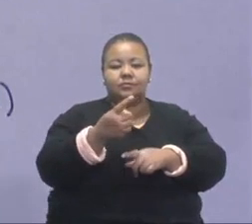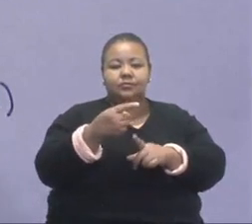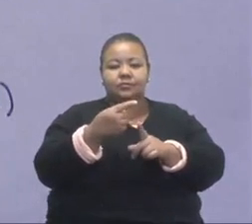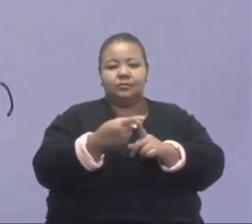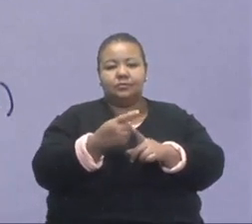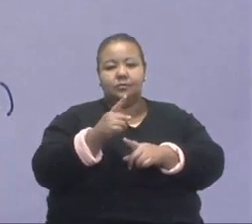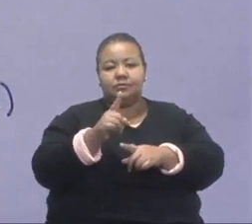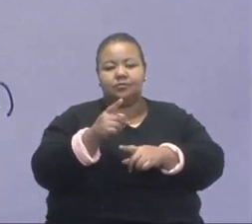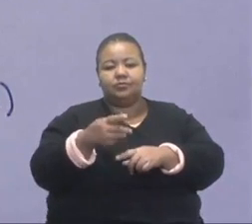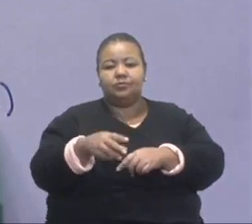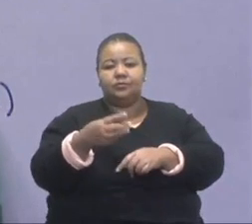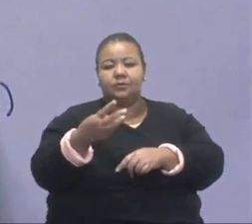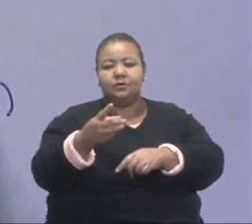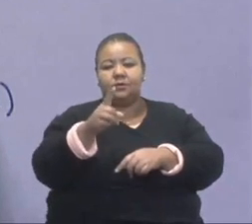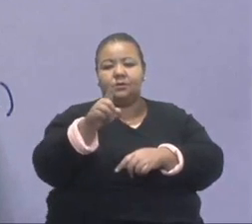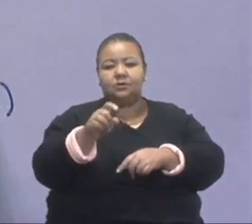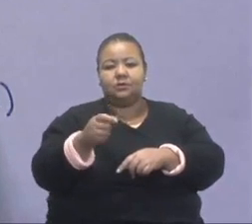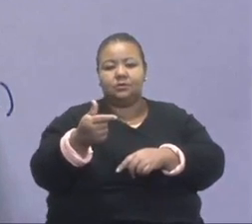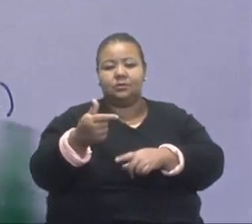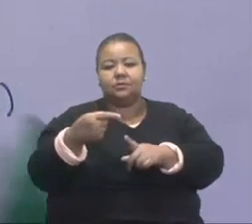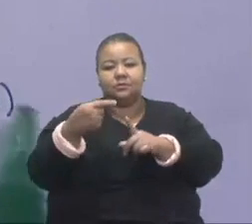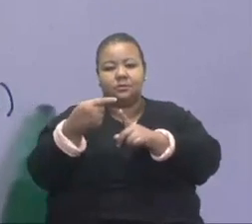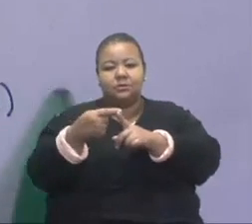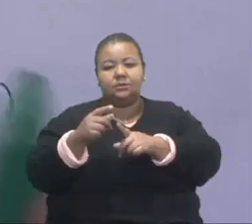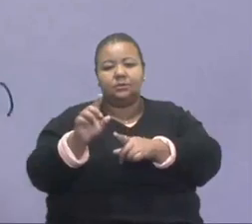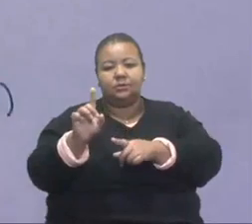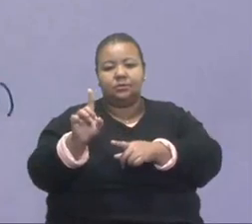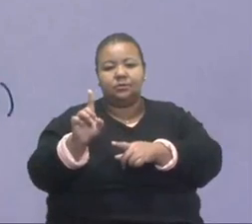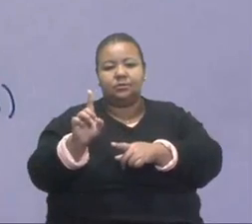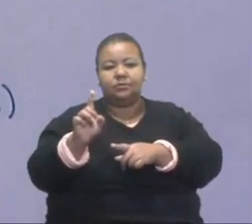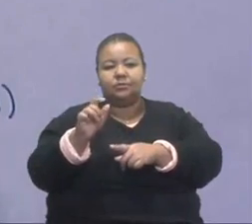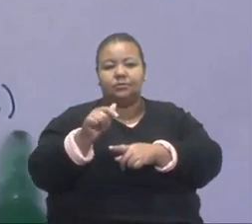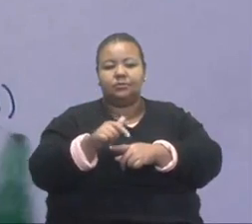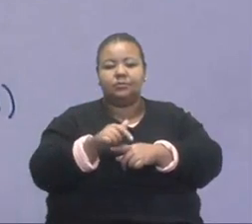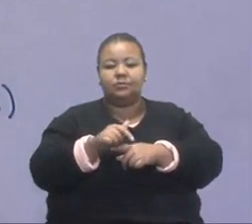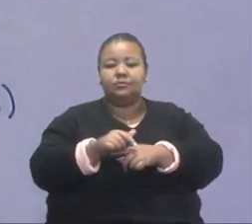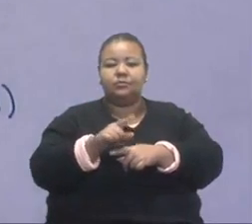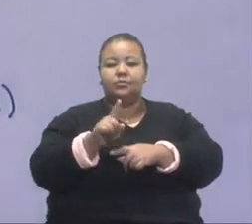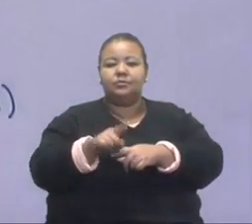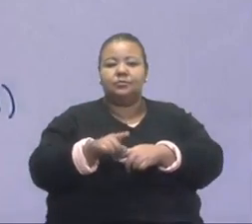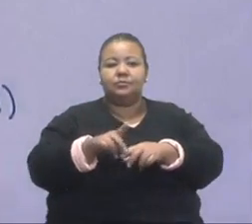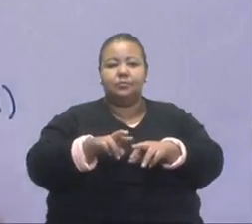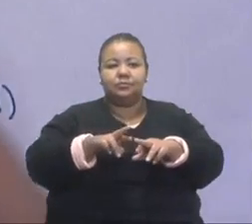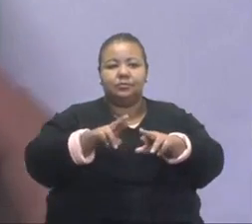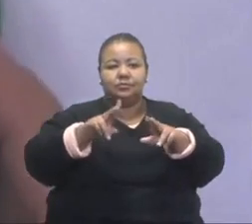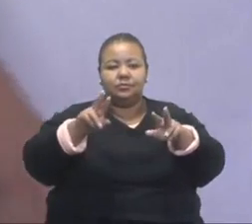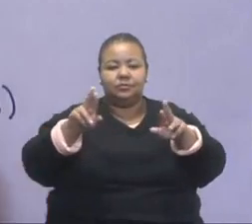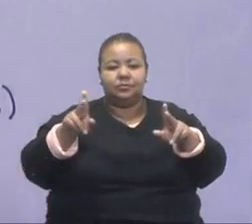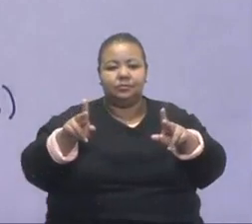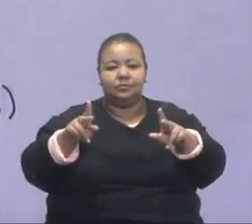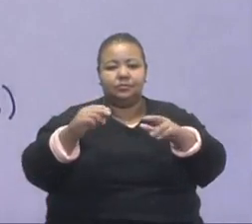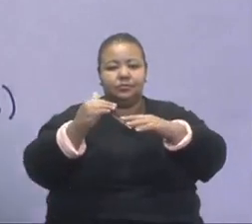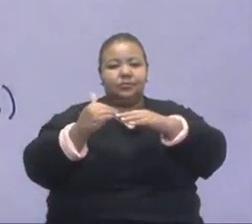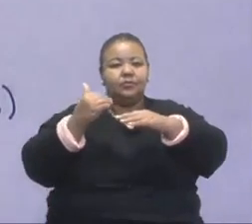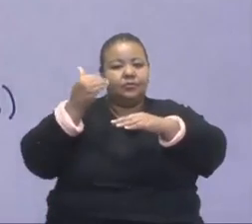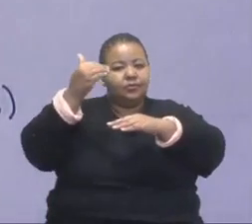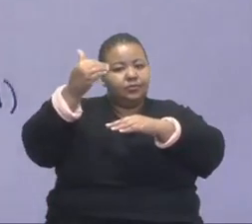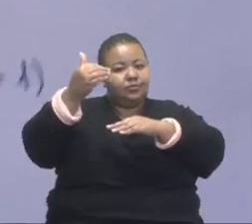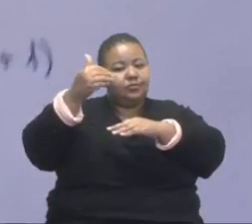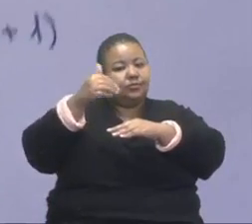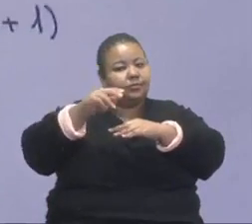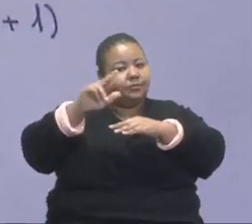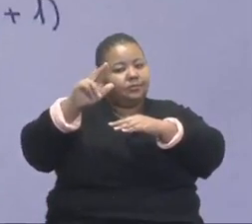1, 3x2 mais 1. Isso daqui é diferente deste